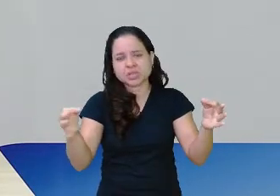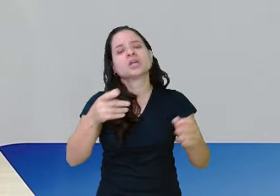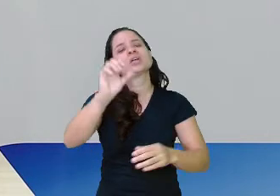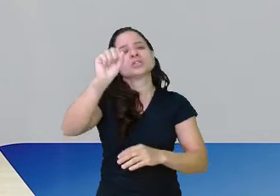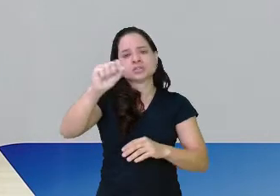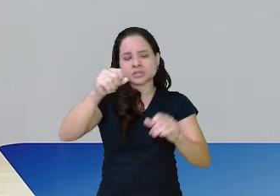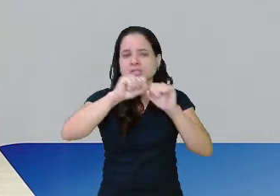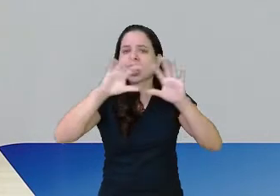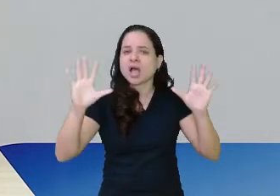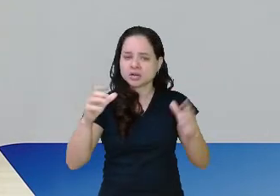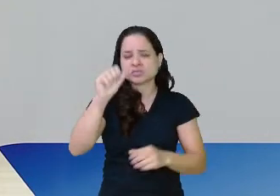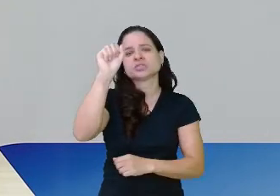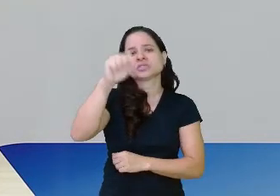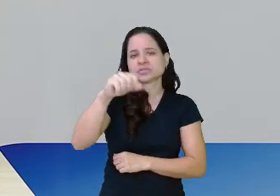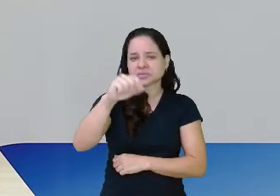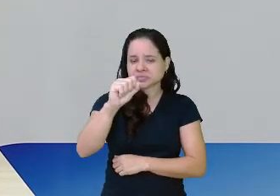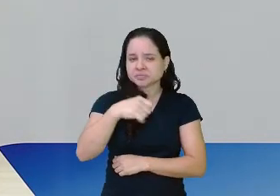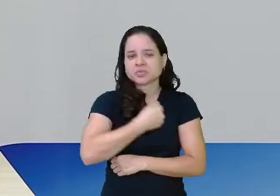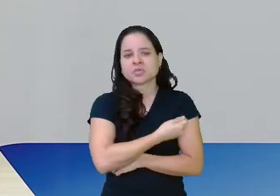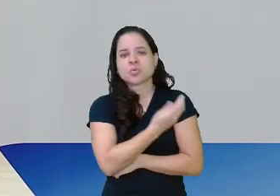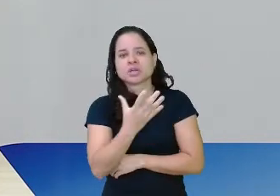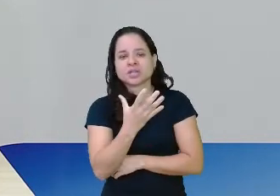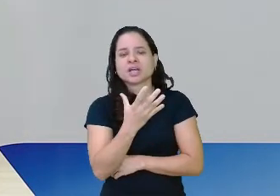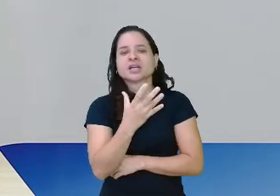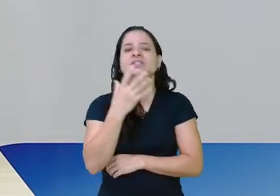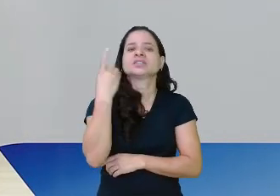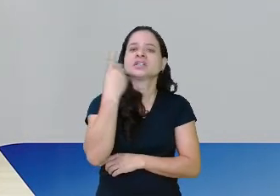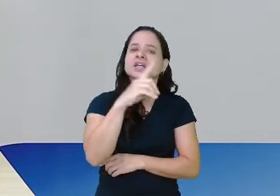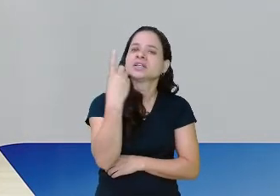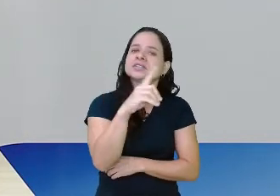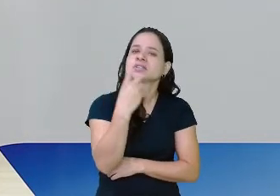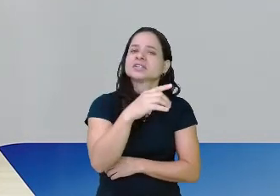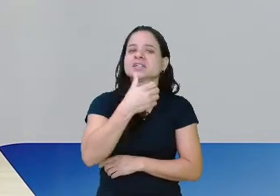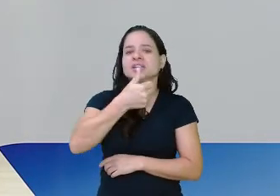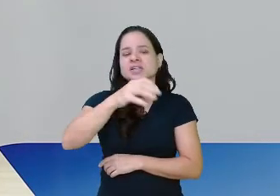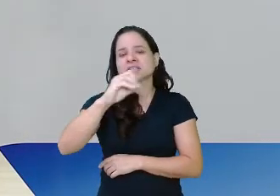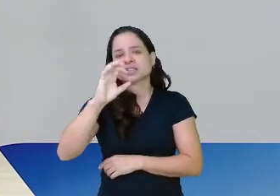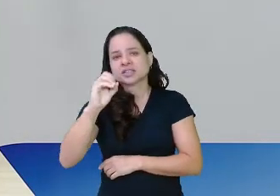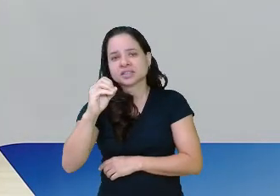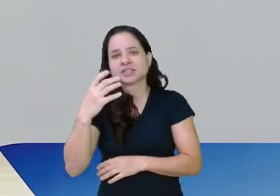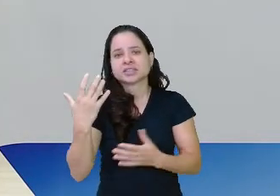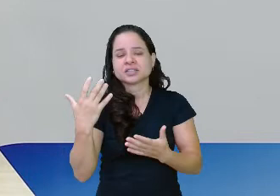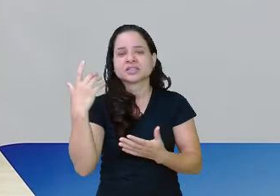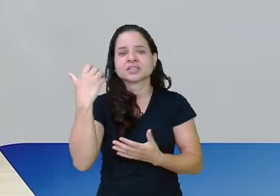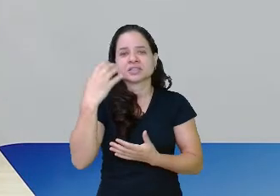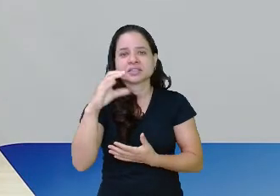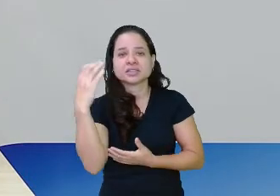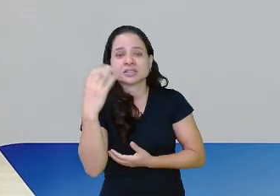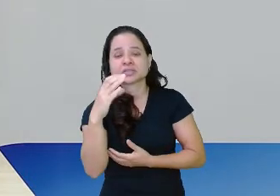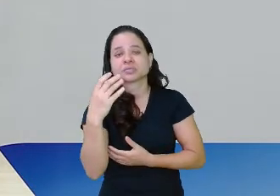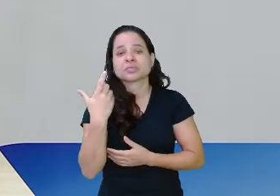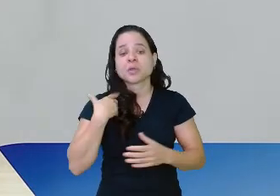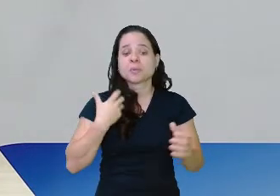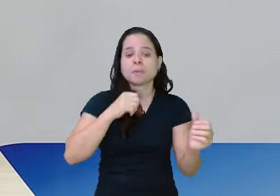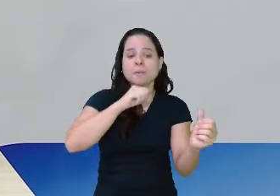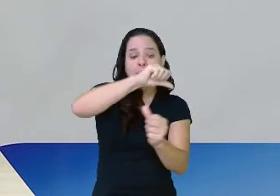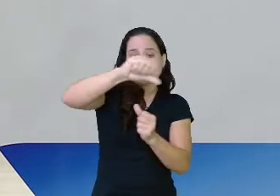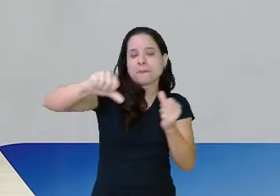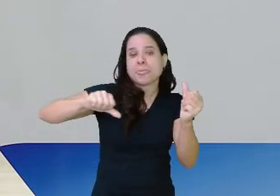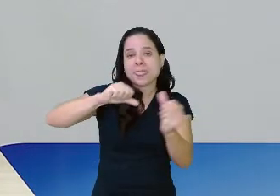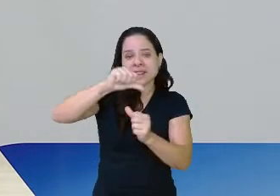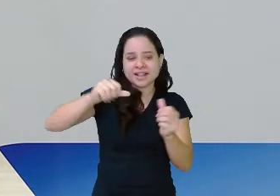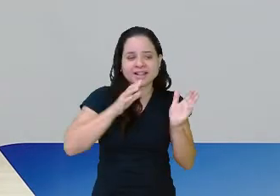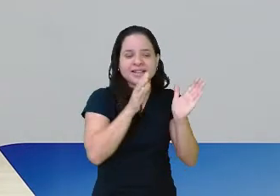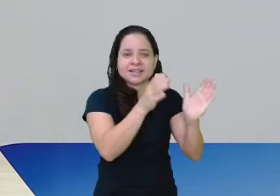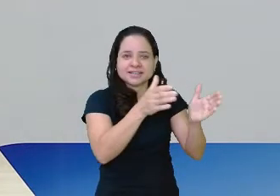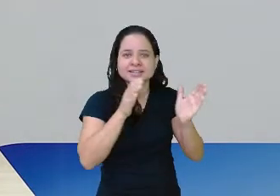está, ó. Unidade, dezena, centena. Porque quando eu mudo de classe, é